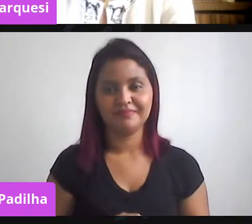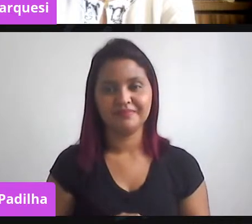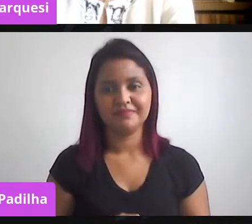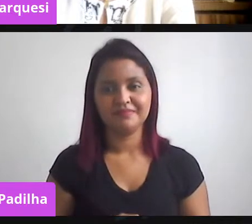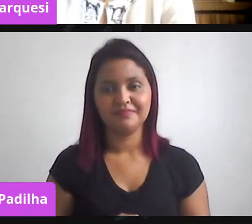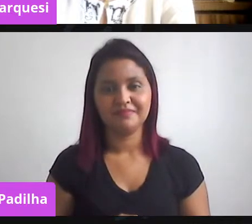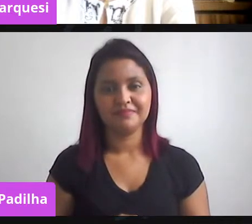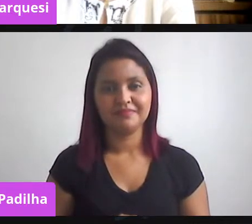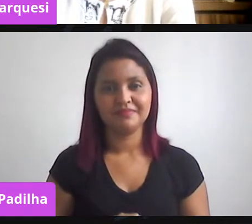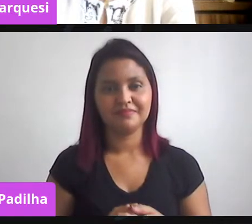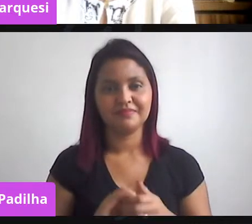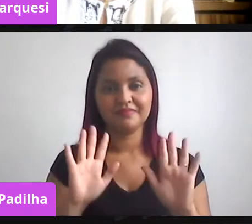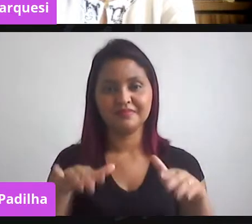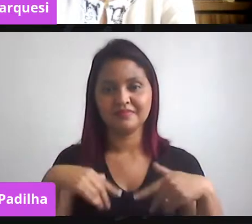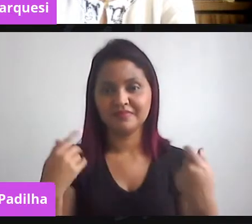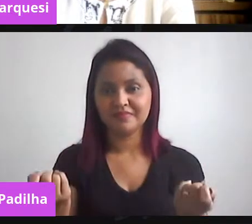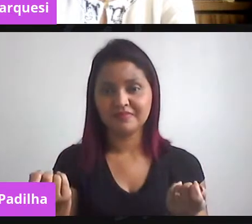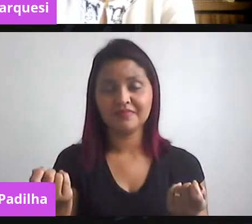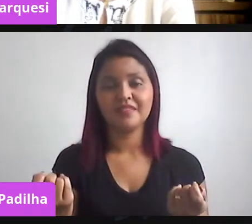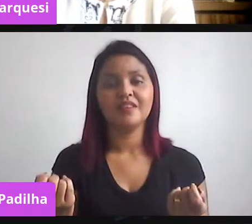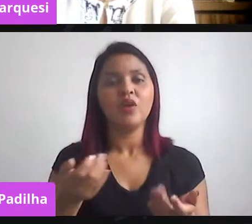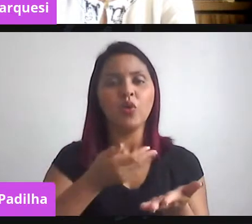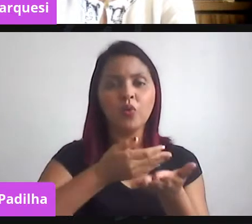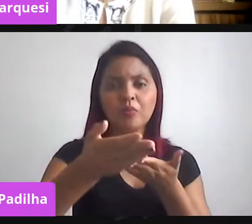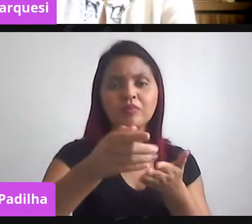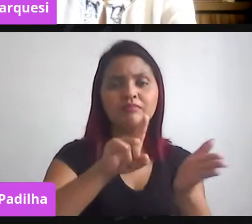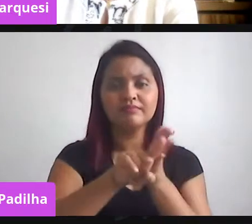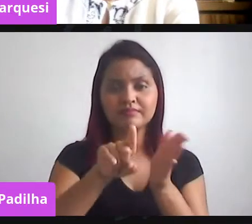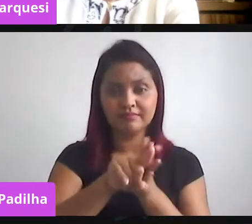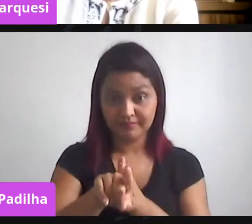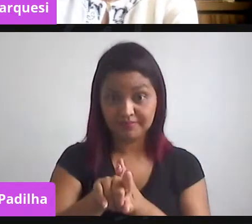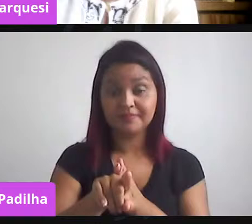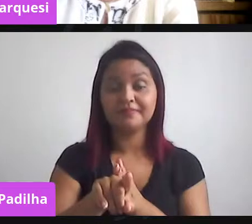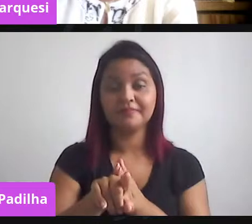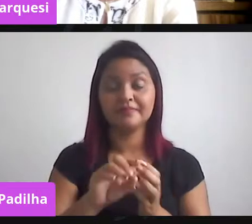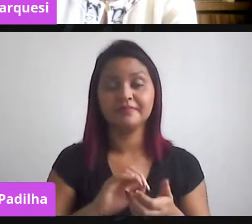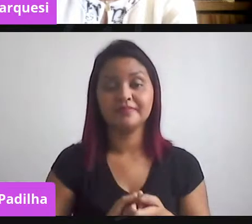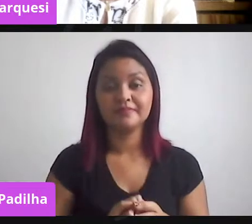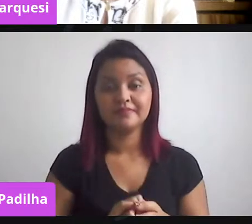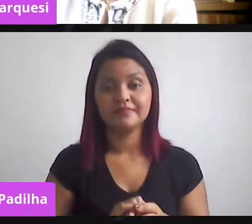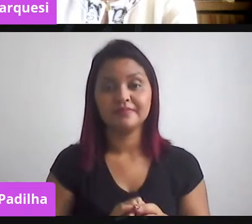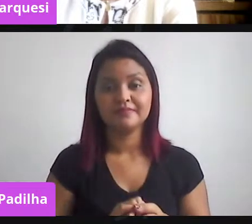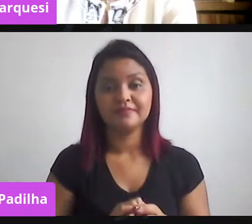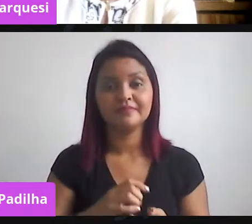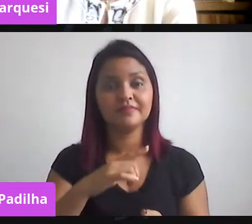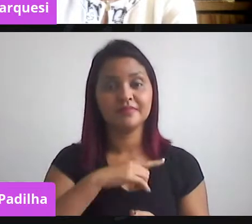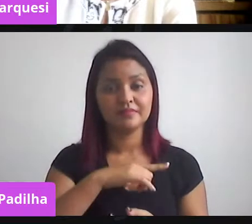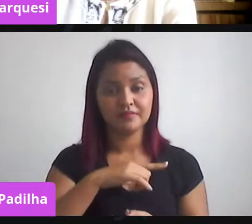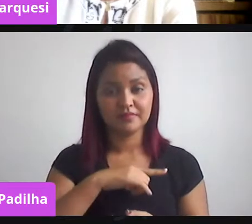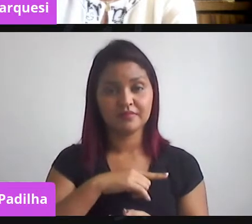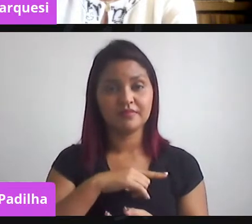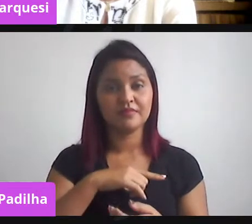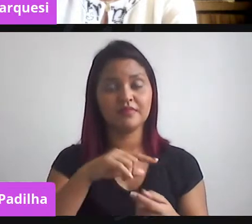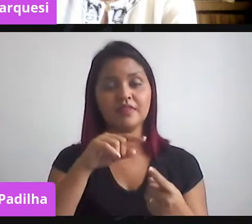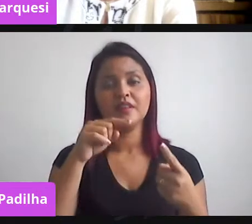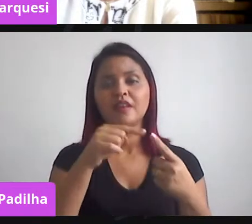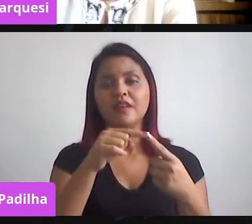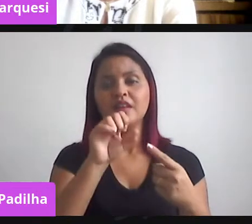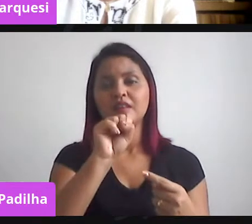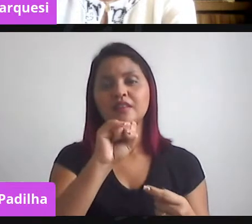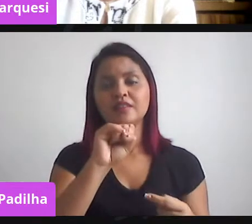Então, a gente vai começar com as perguntas, professora. A gente tem aqui do Silvio Reynaud